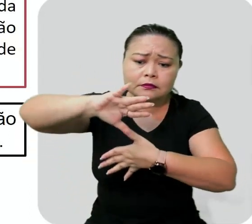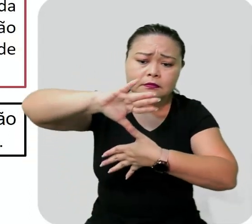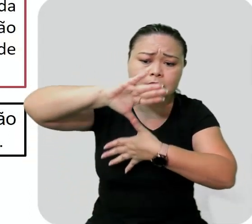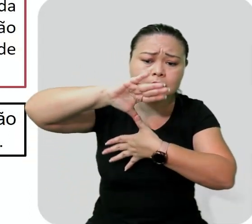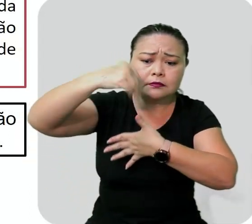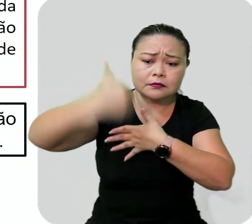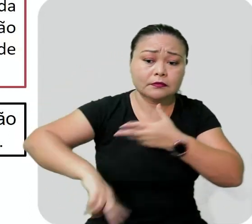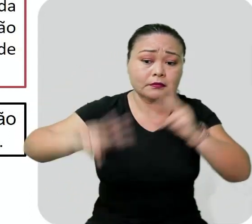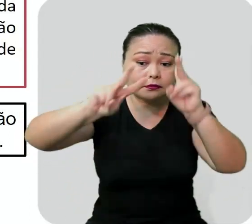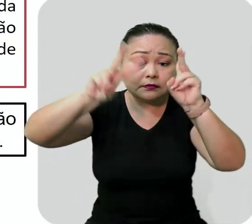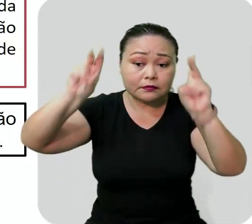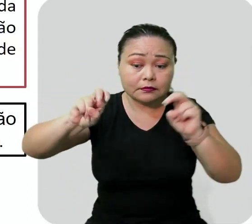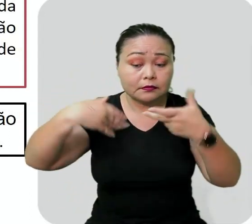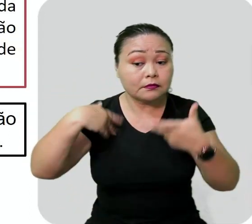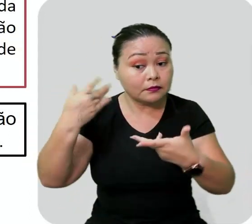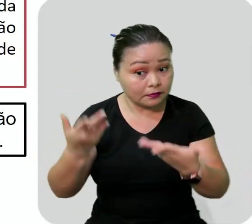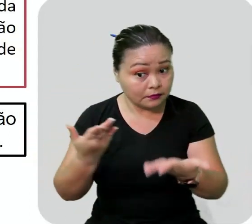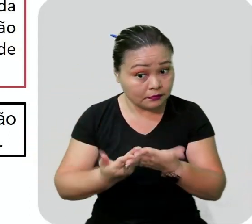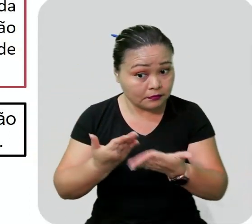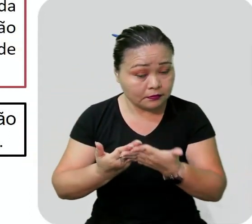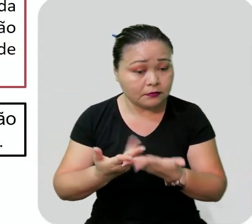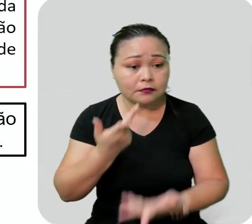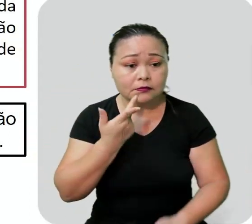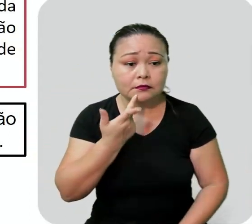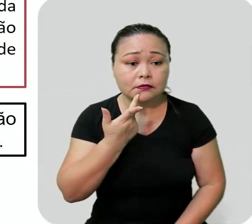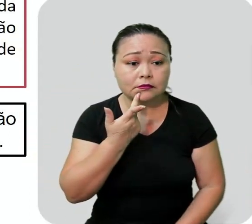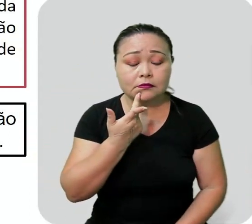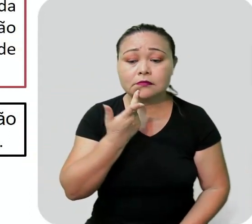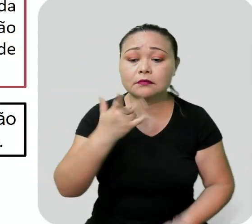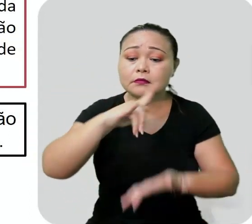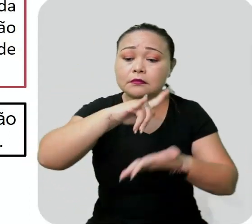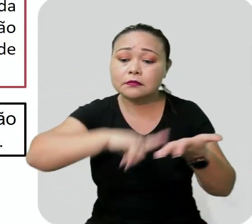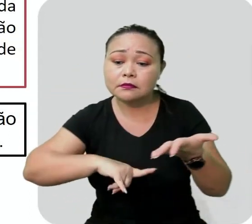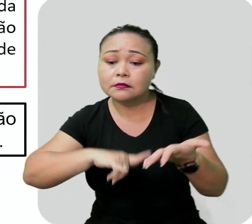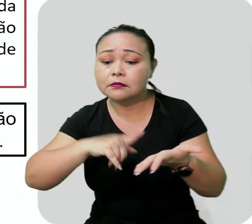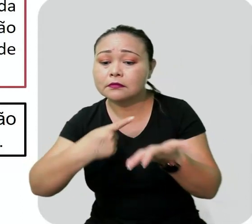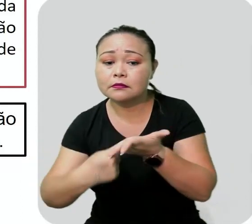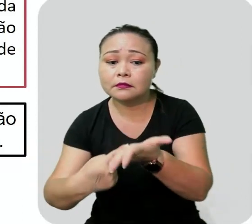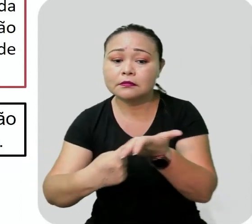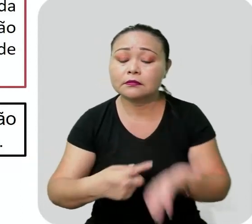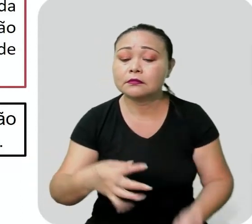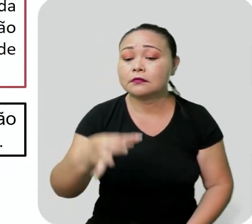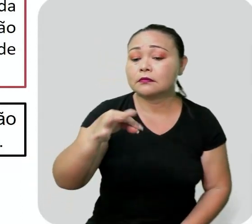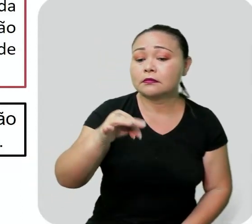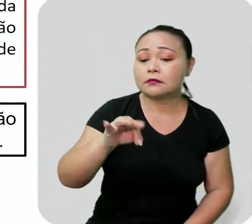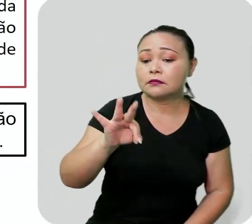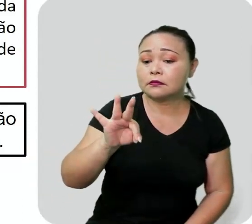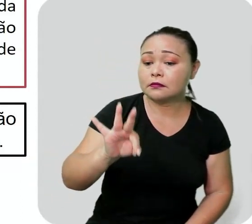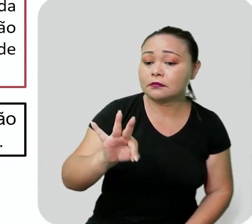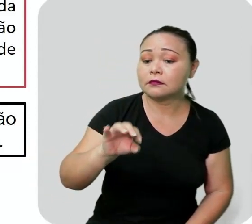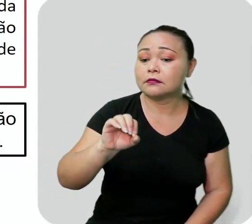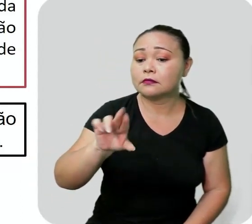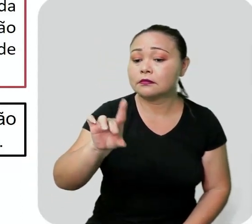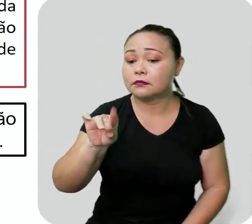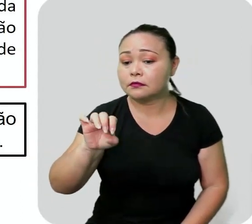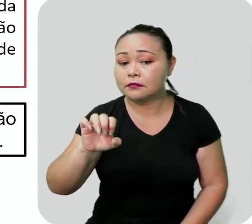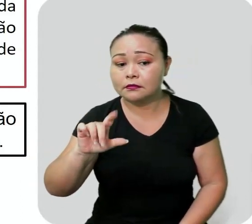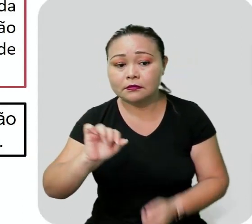da nossa aula. E aí falamos sobre o Tratado de Tordesilhas, a